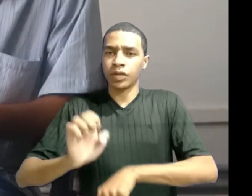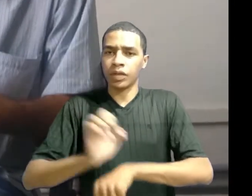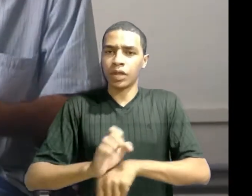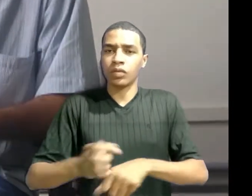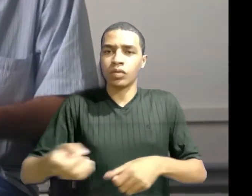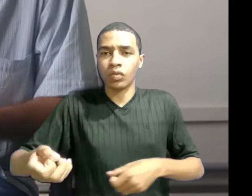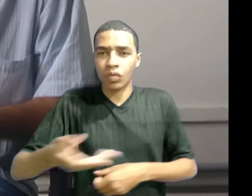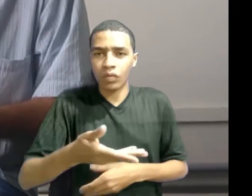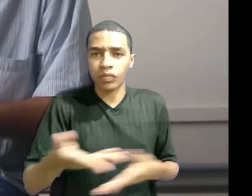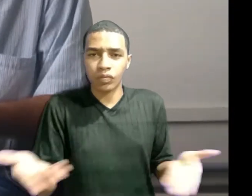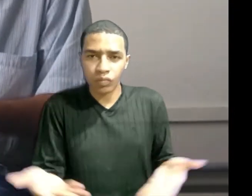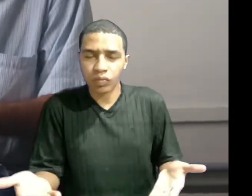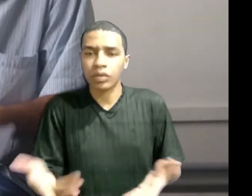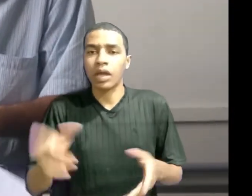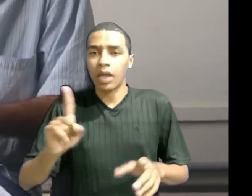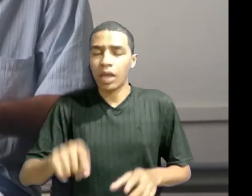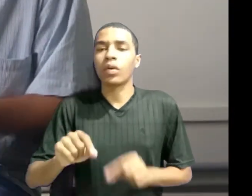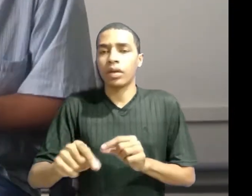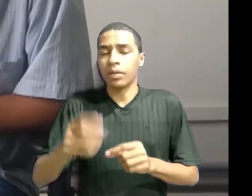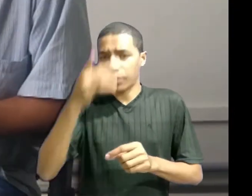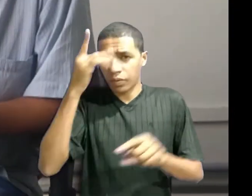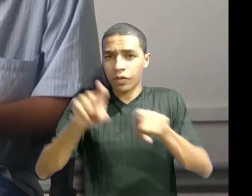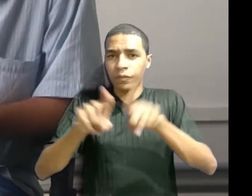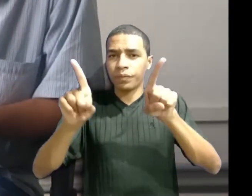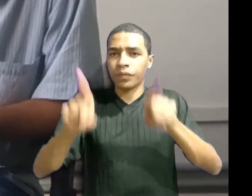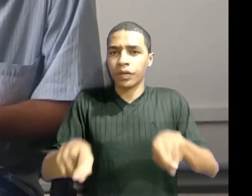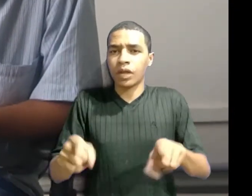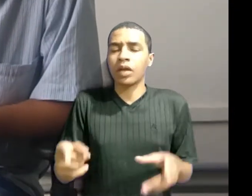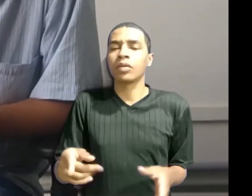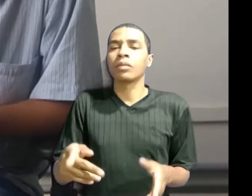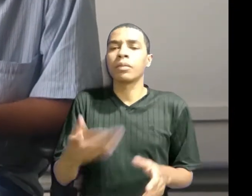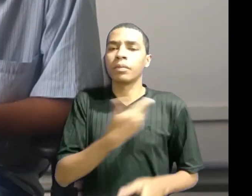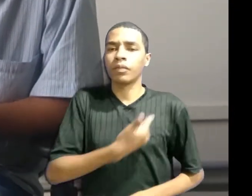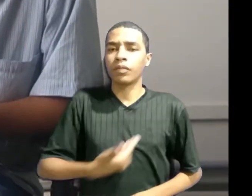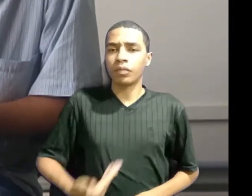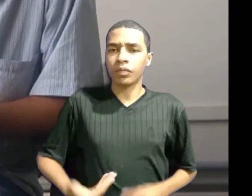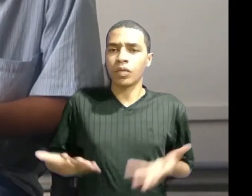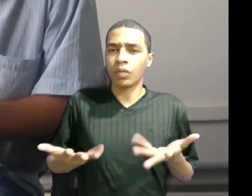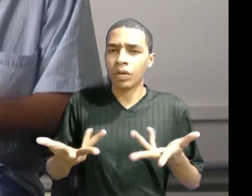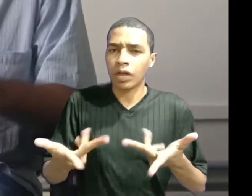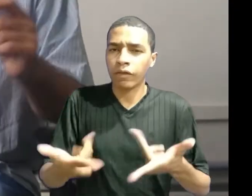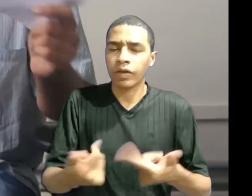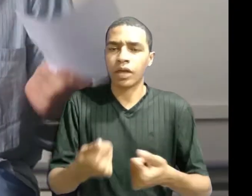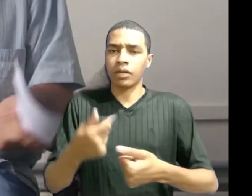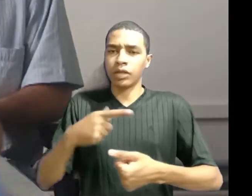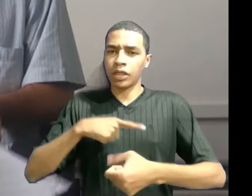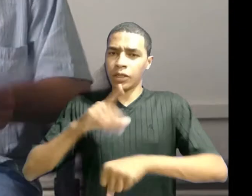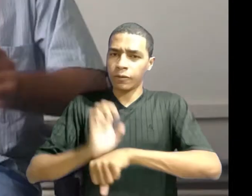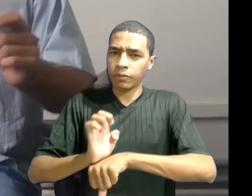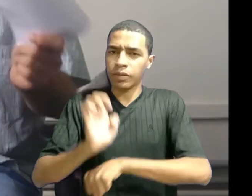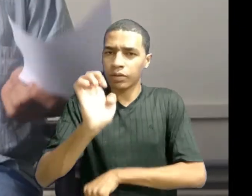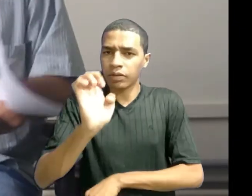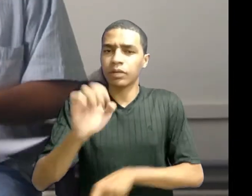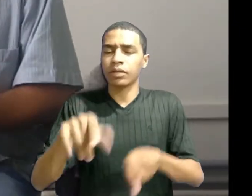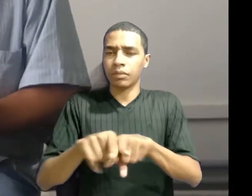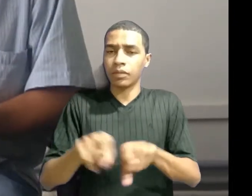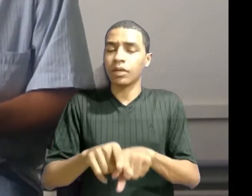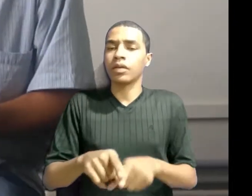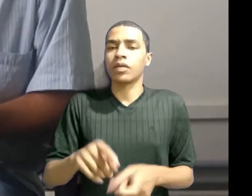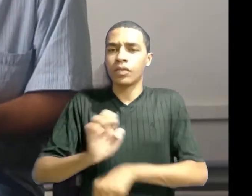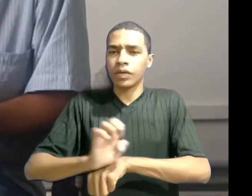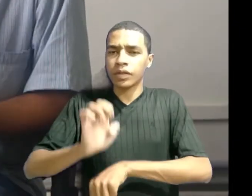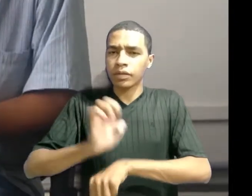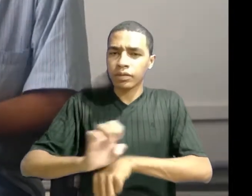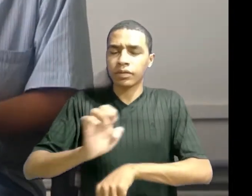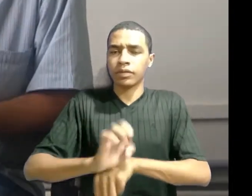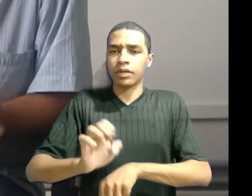seria com funcionários públicos qualificados, especializados, Então, o Estado moderno seria regido por